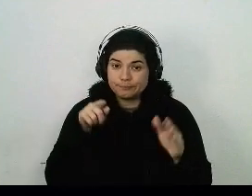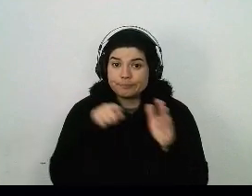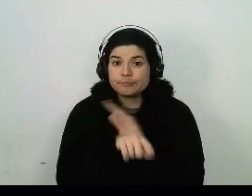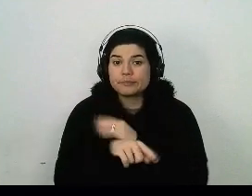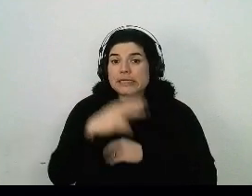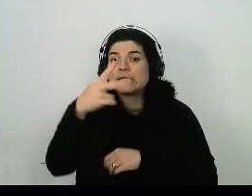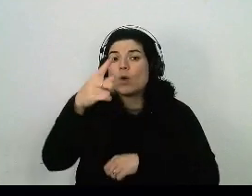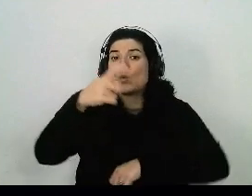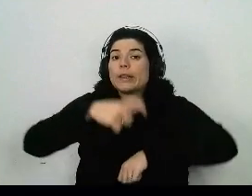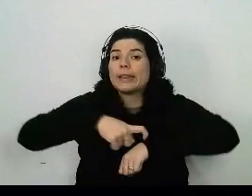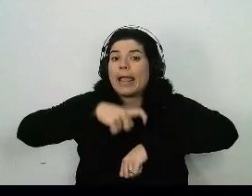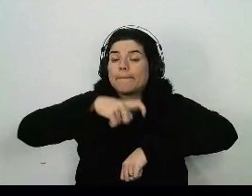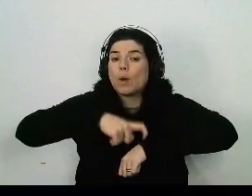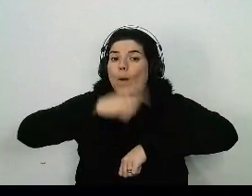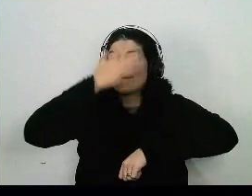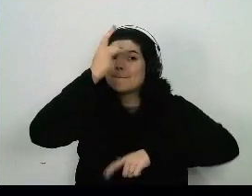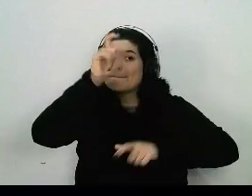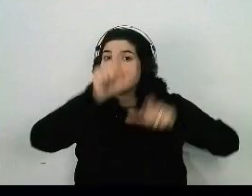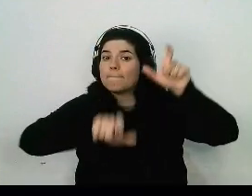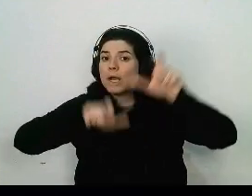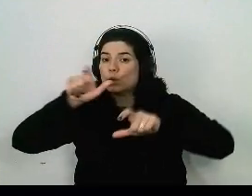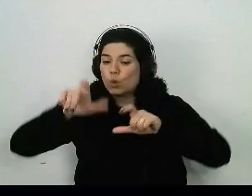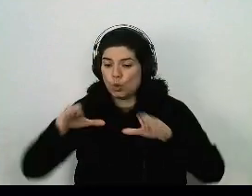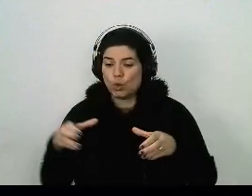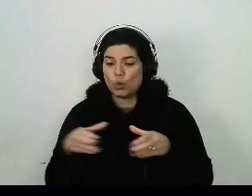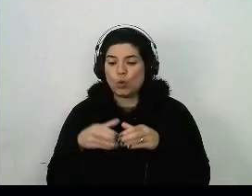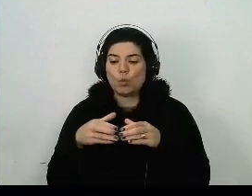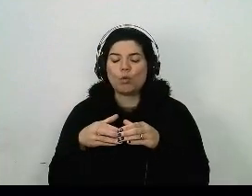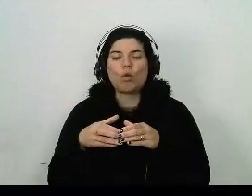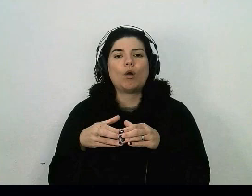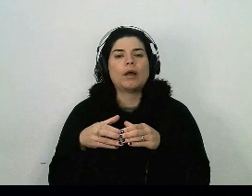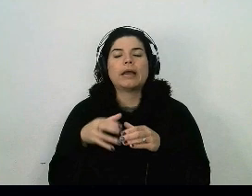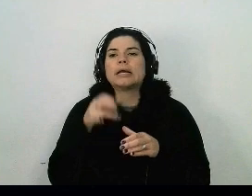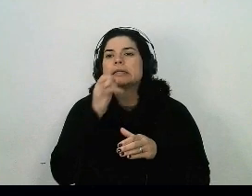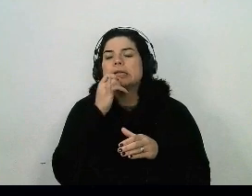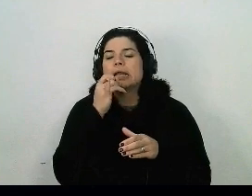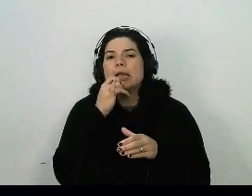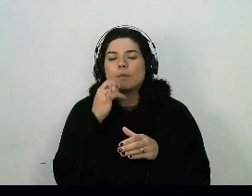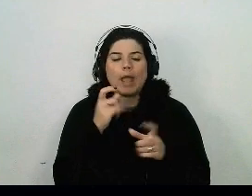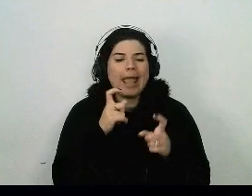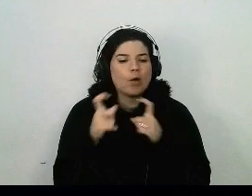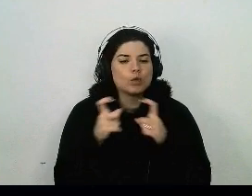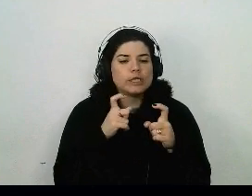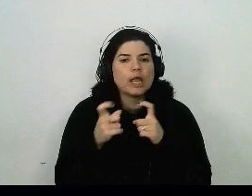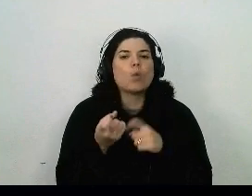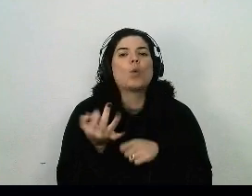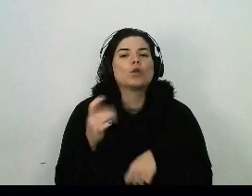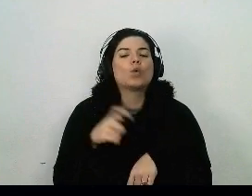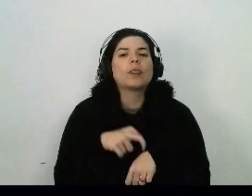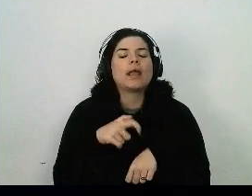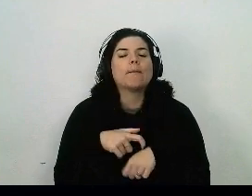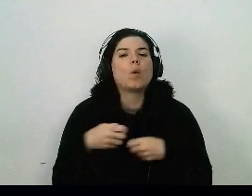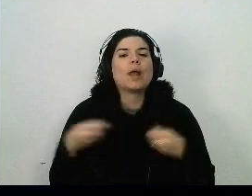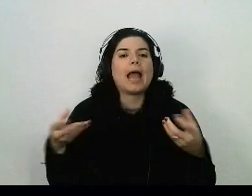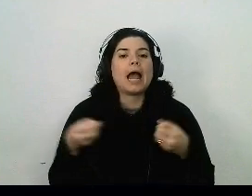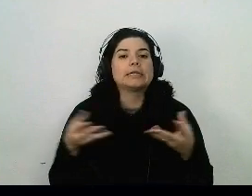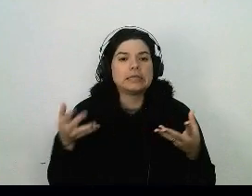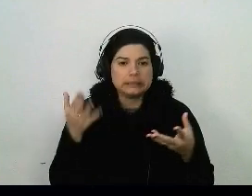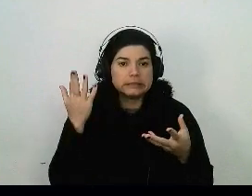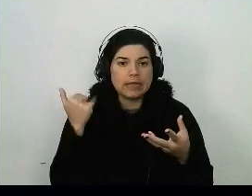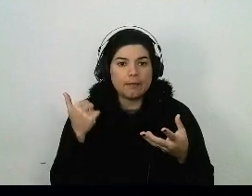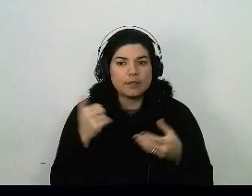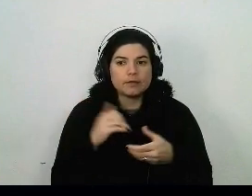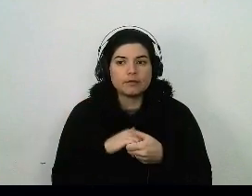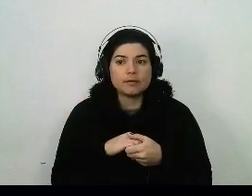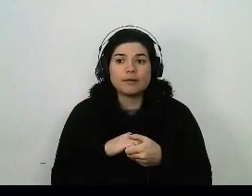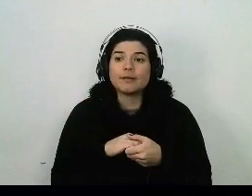as pessoas de uma equipe de desenvolvimento gastam em reunião por exemplo quem mede tempo gasta em reunião aqui gente são Buraco